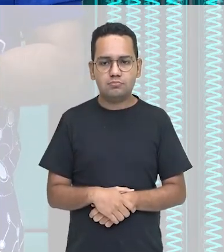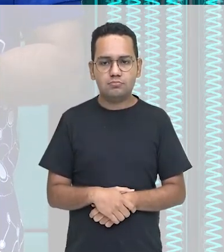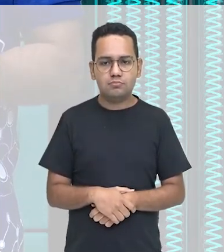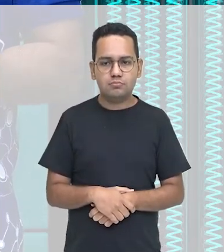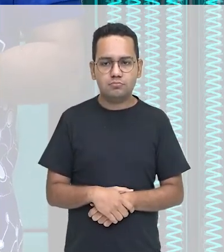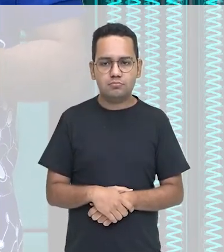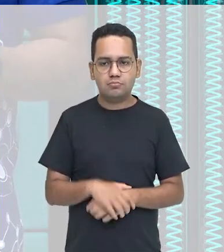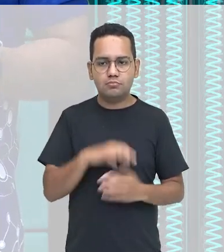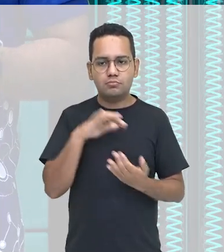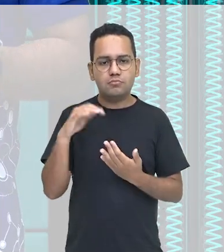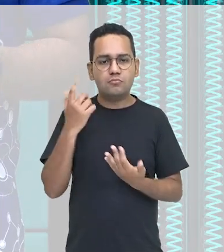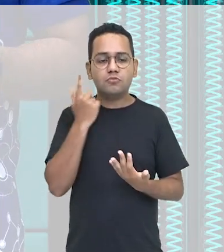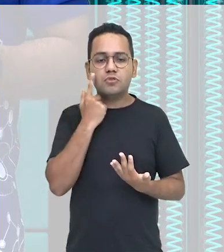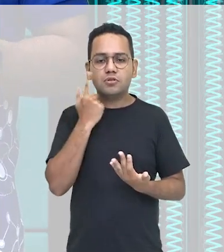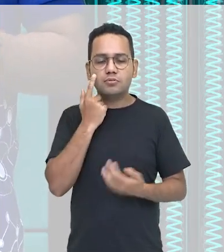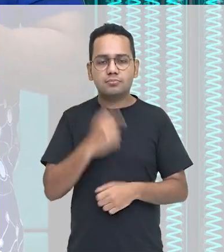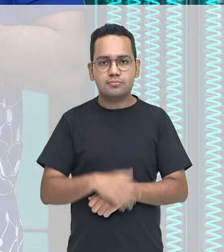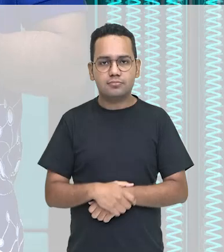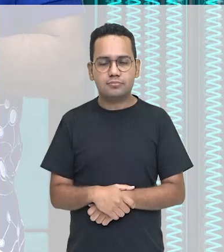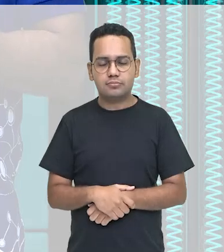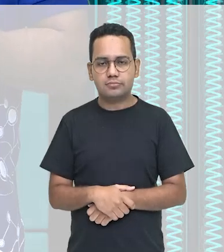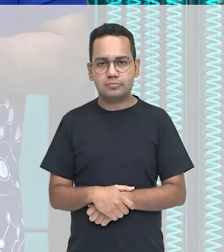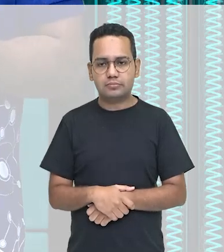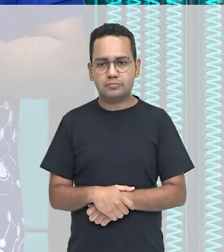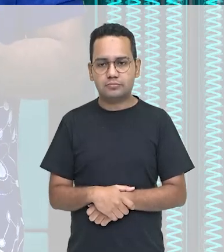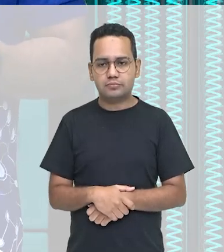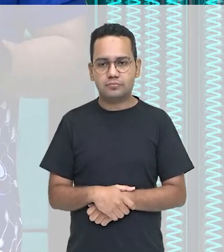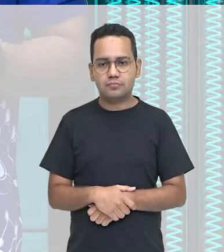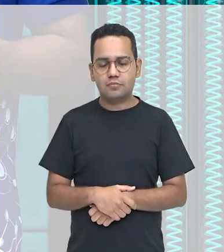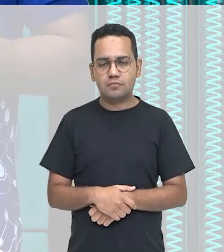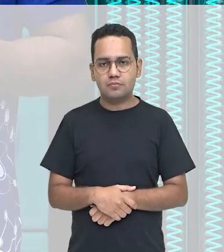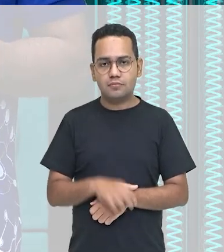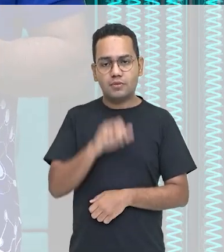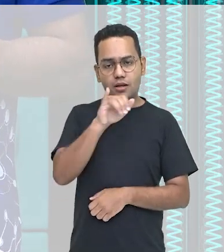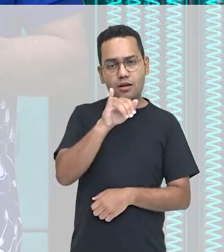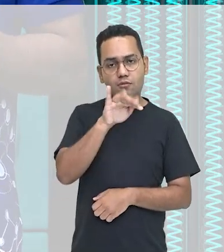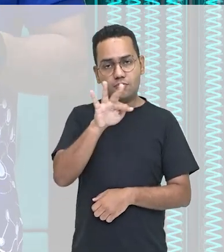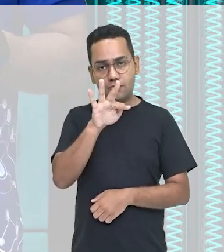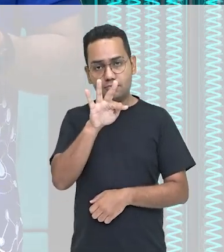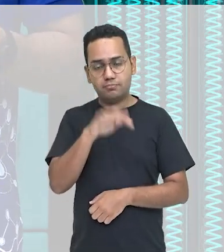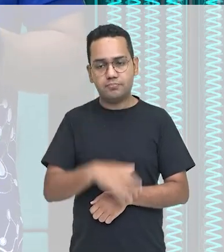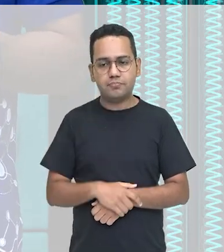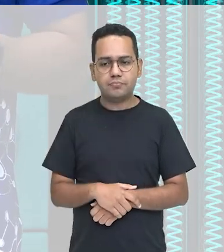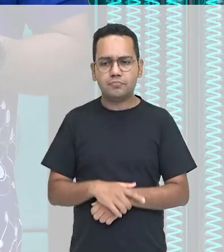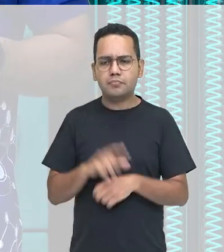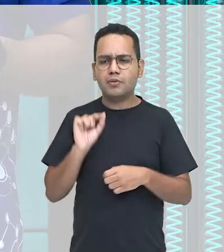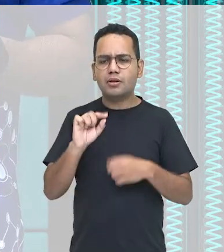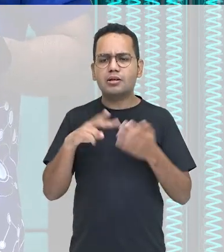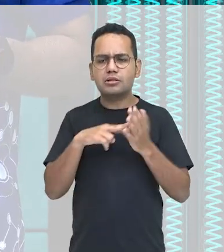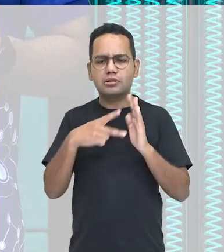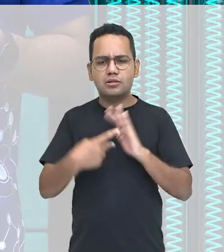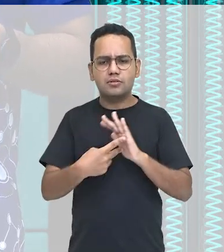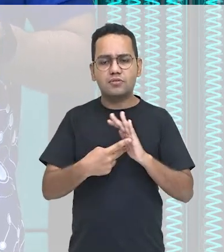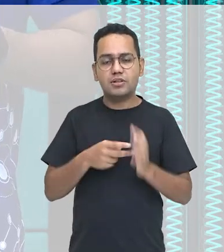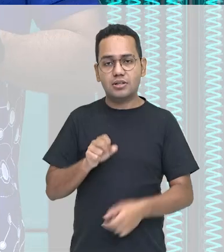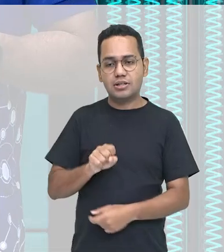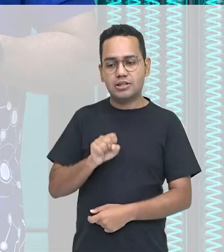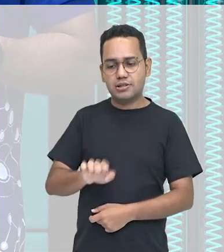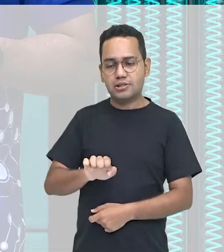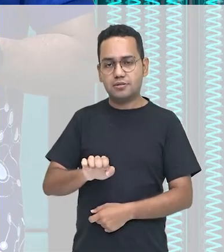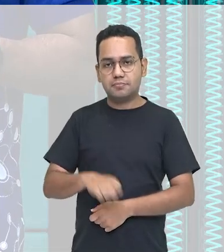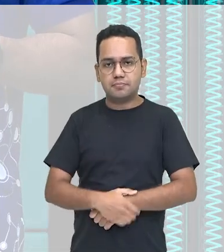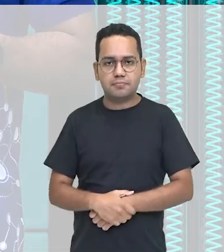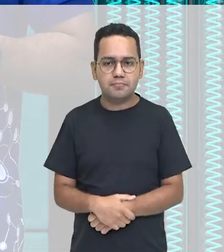característica dessas orações? Olha só, nós temos if. If, então, que significa, né, a tradução em língua portuguesa